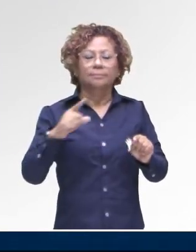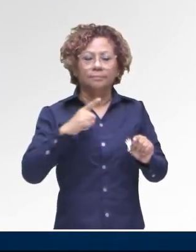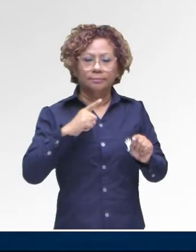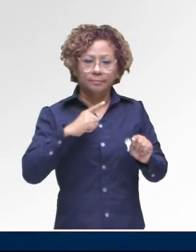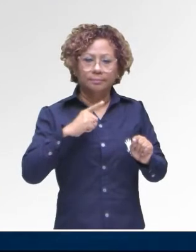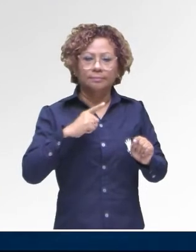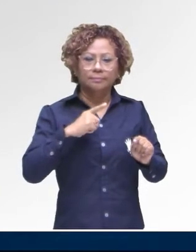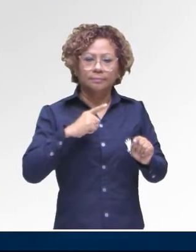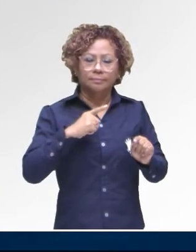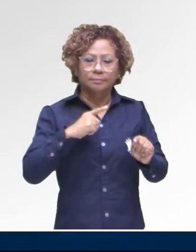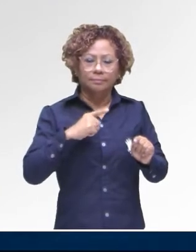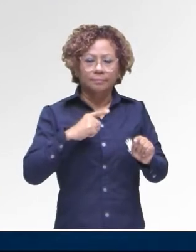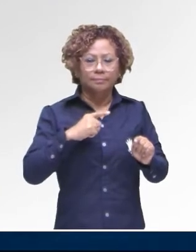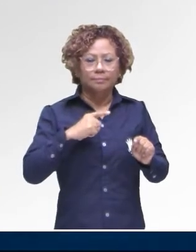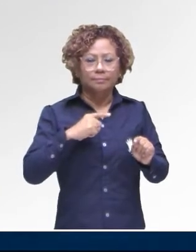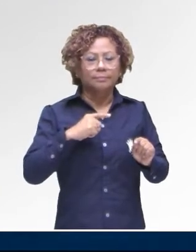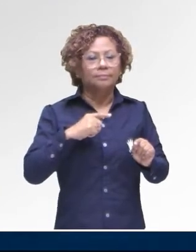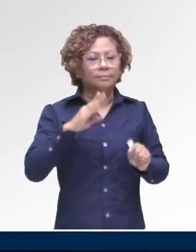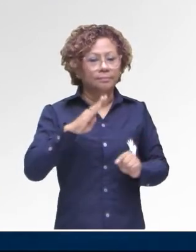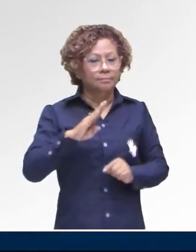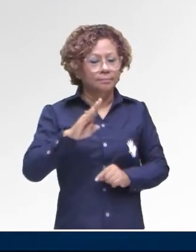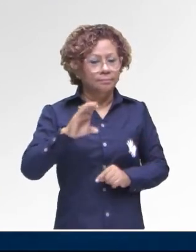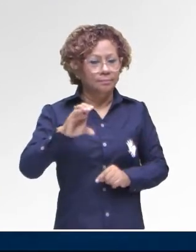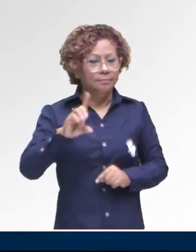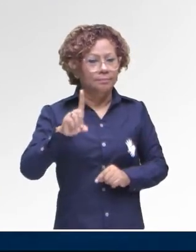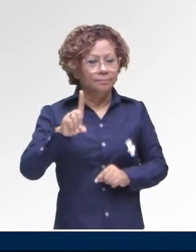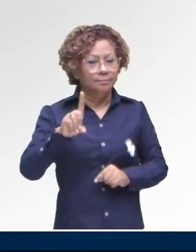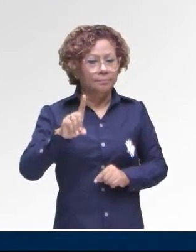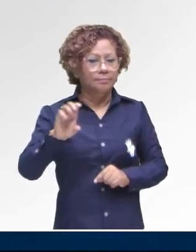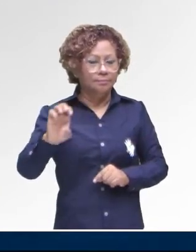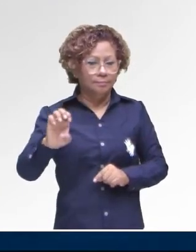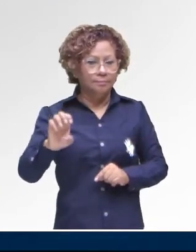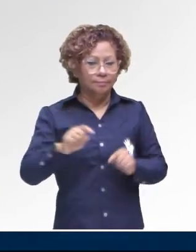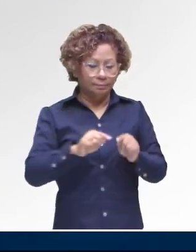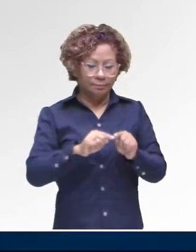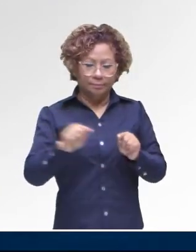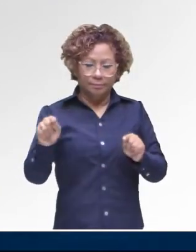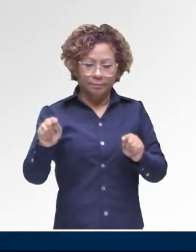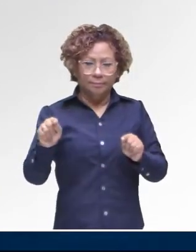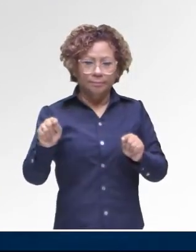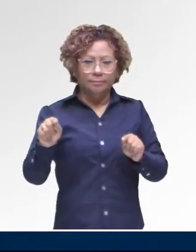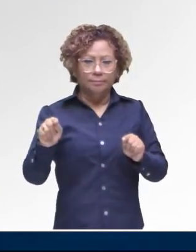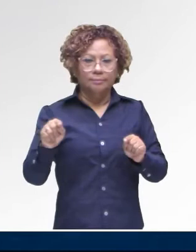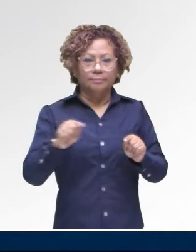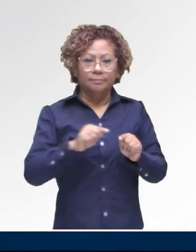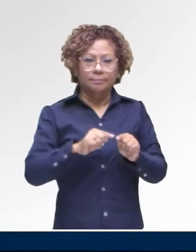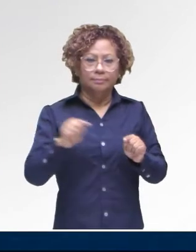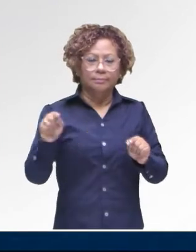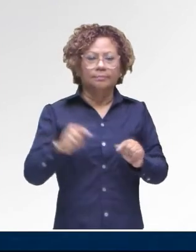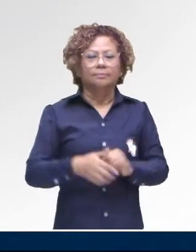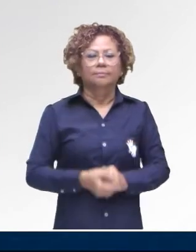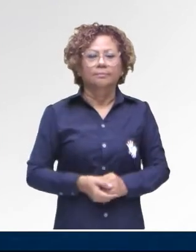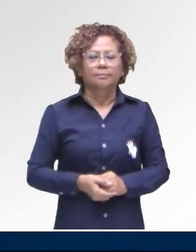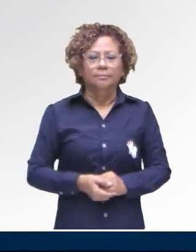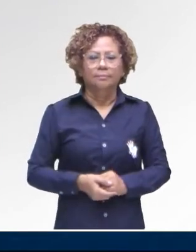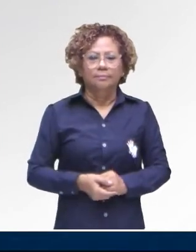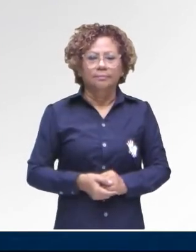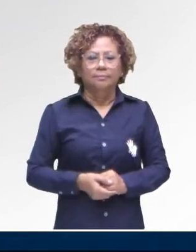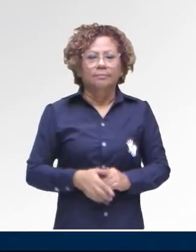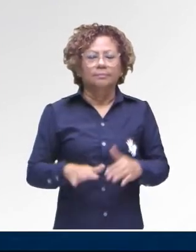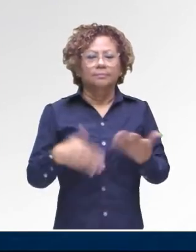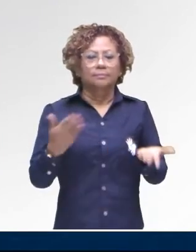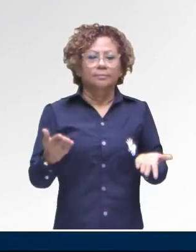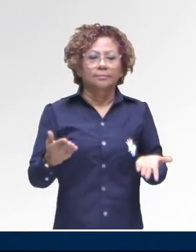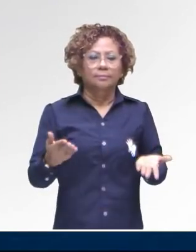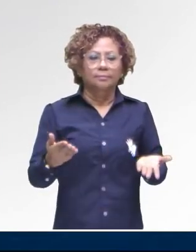Temos o B, C, D e E. Pertencem a qual reta? A reta R. Muito bem. E outros pontos, professor? Ponto